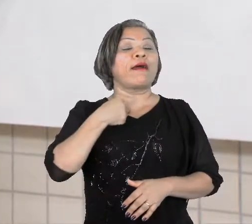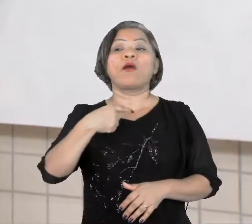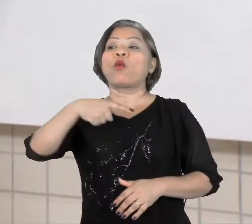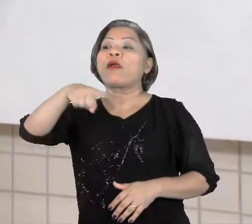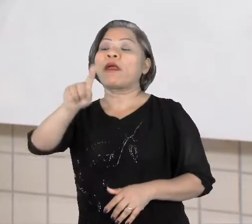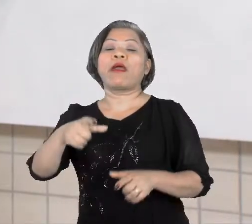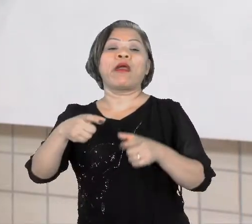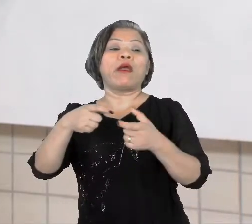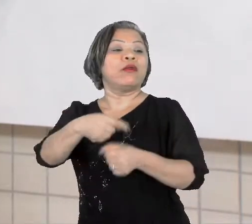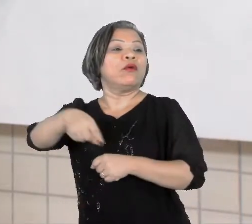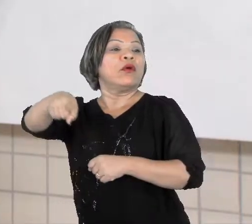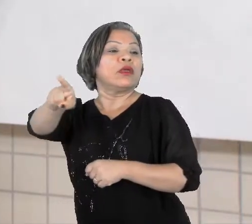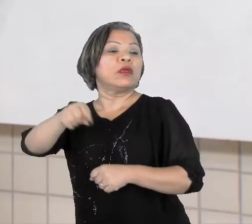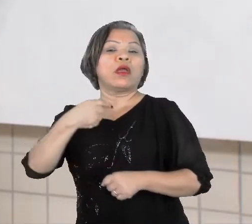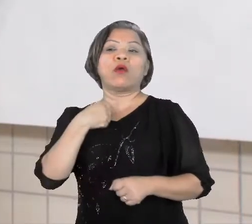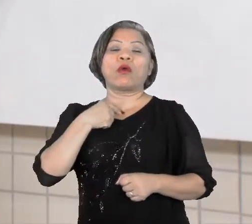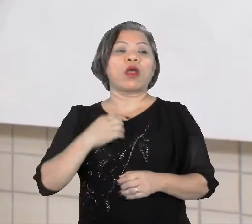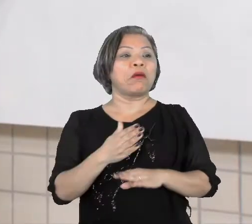autônomo. Olha só.